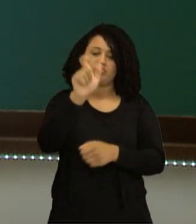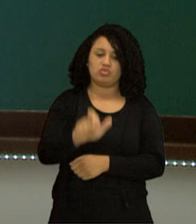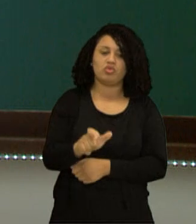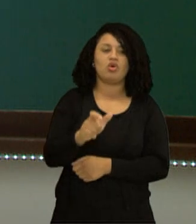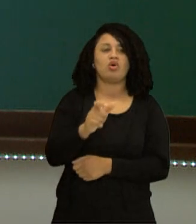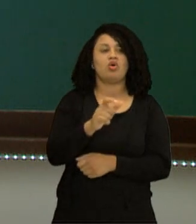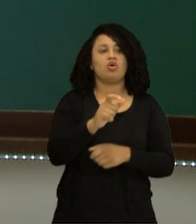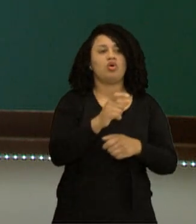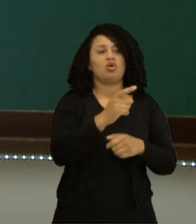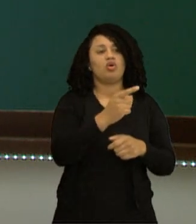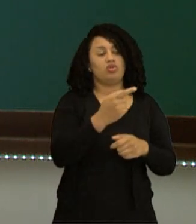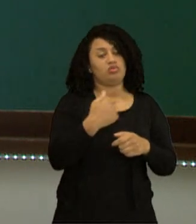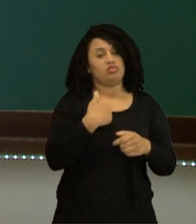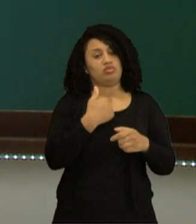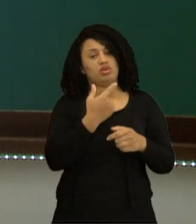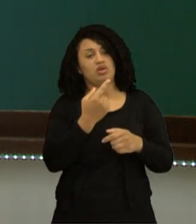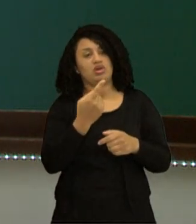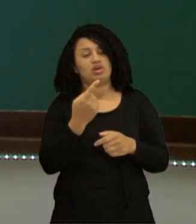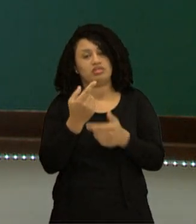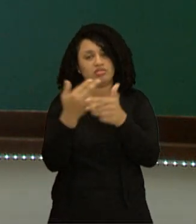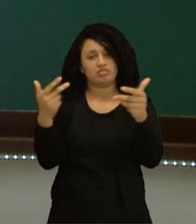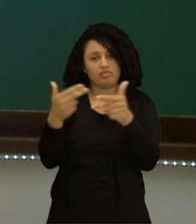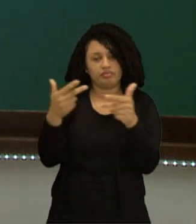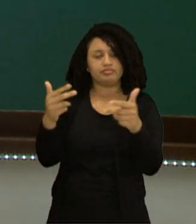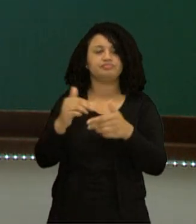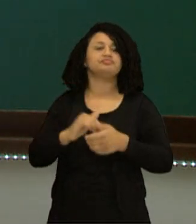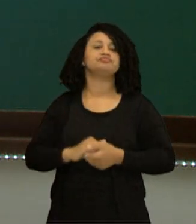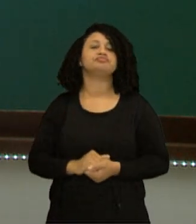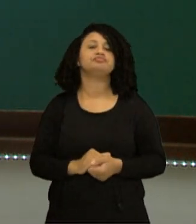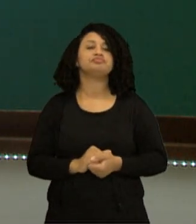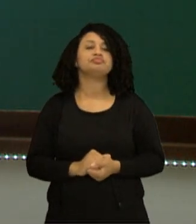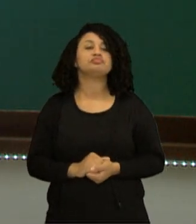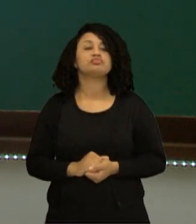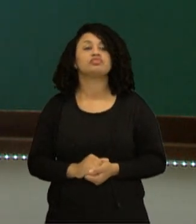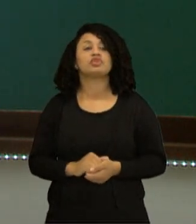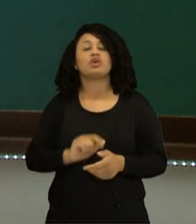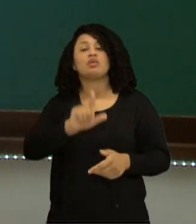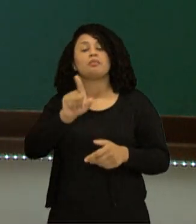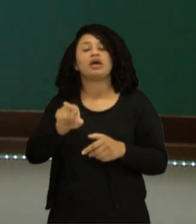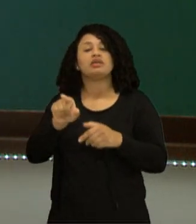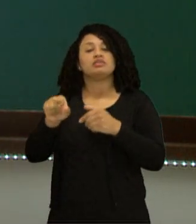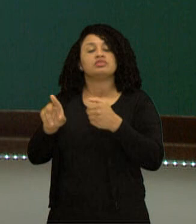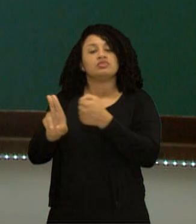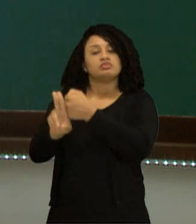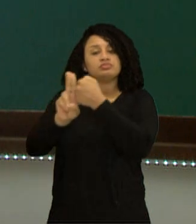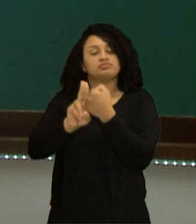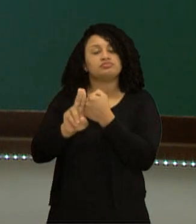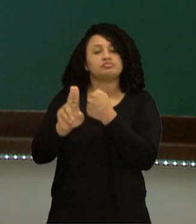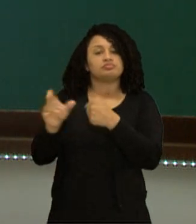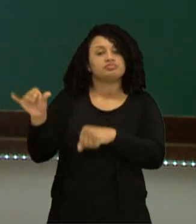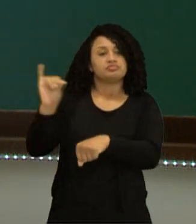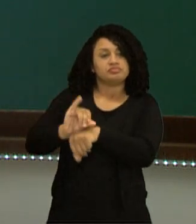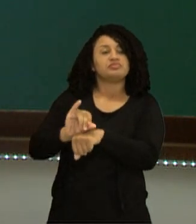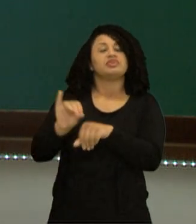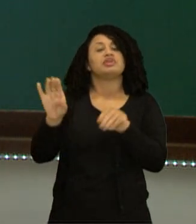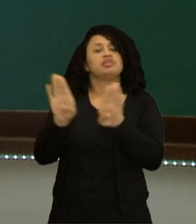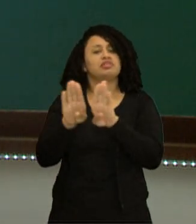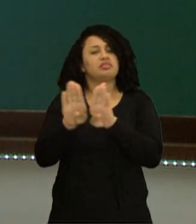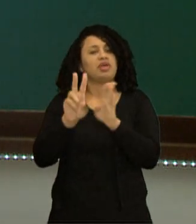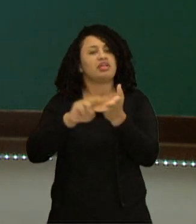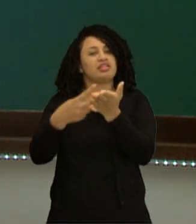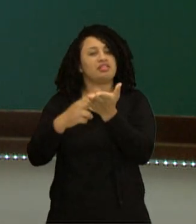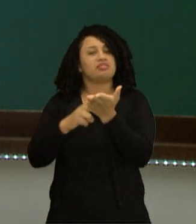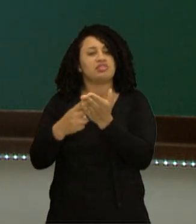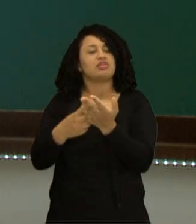do he, plural do she, plural das coisas, certo? O object pronoun, ele tem praticamente a mesma